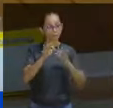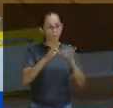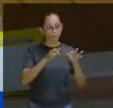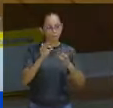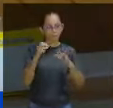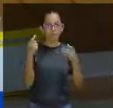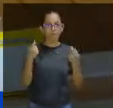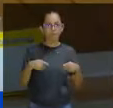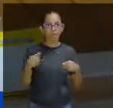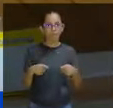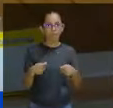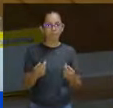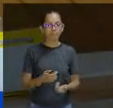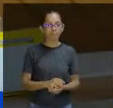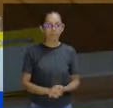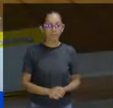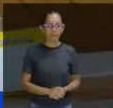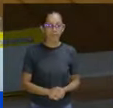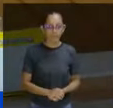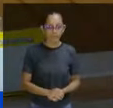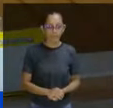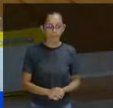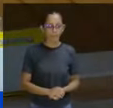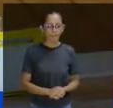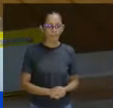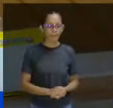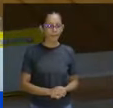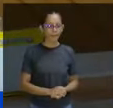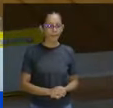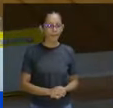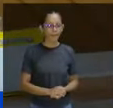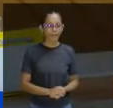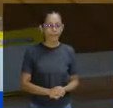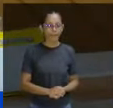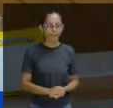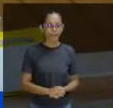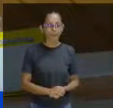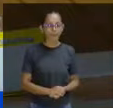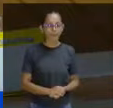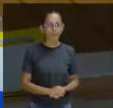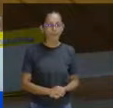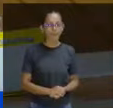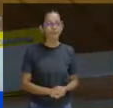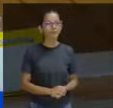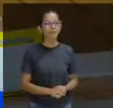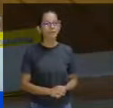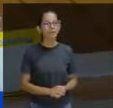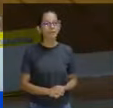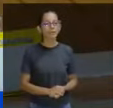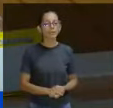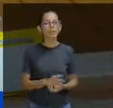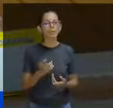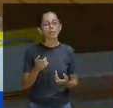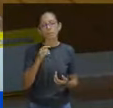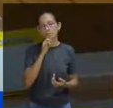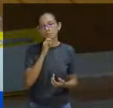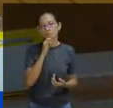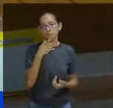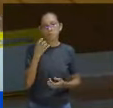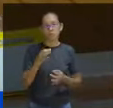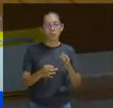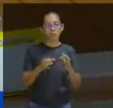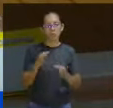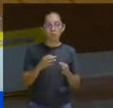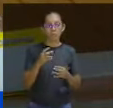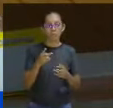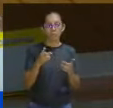Estado juiz ele não pode, obviamente, ficar à mercê desse embate partidário, né,